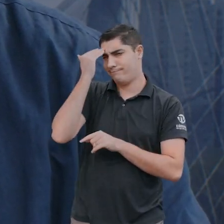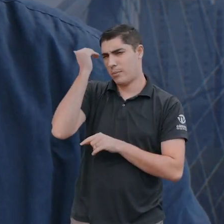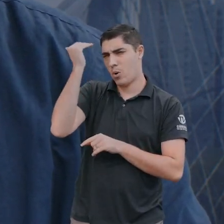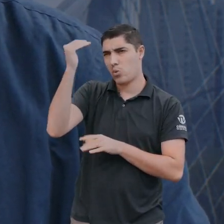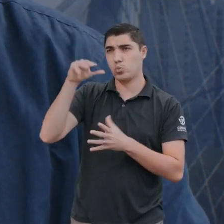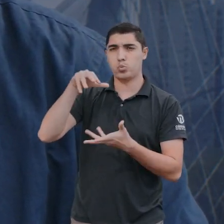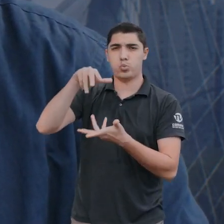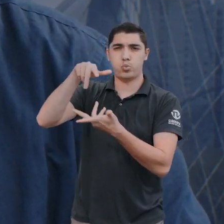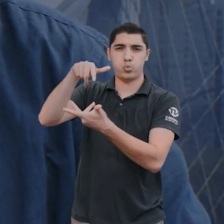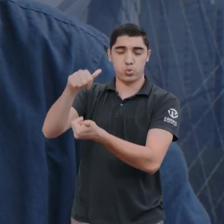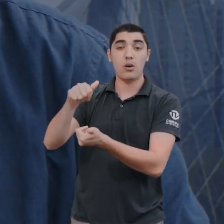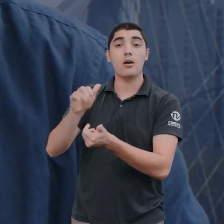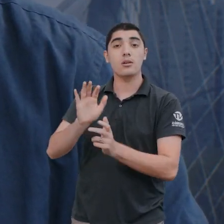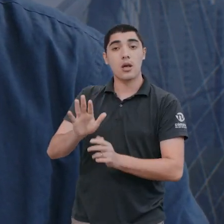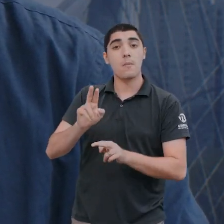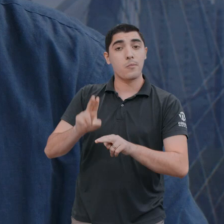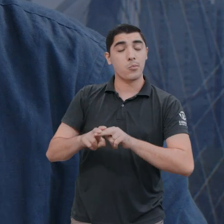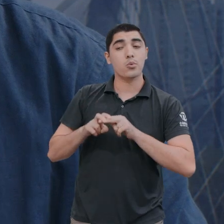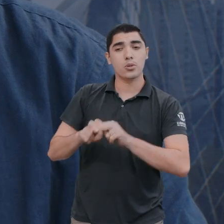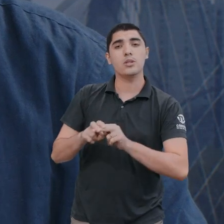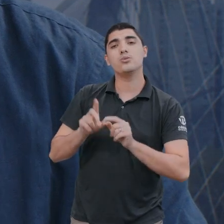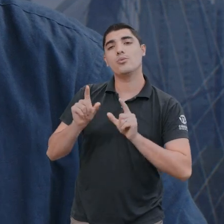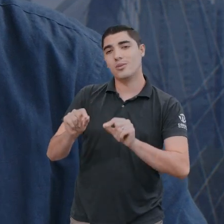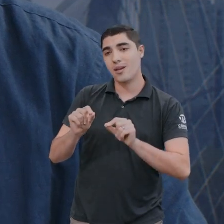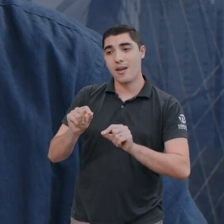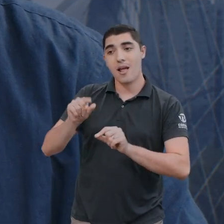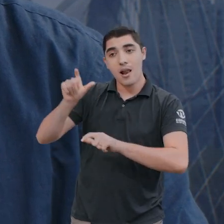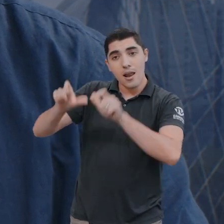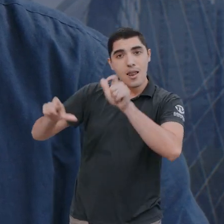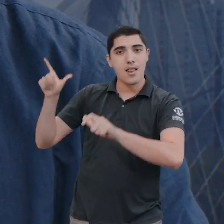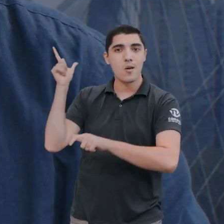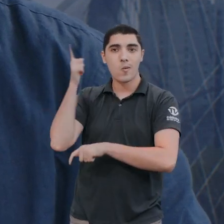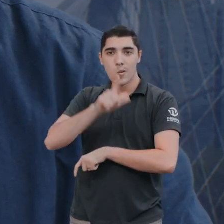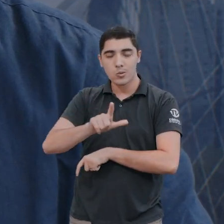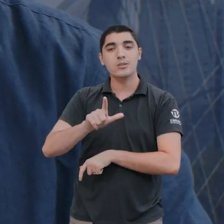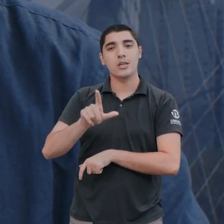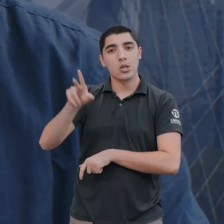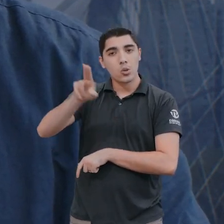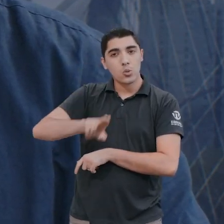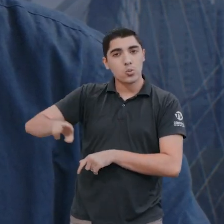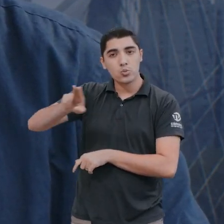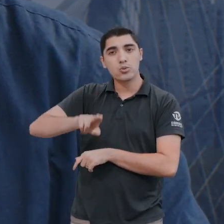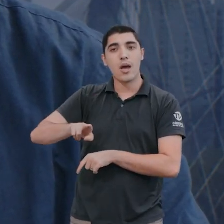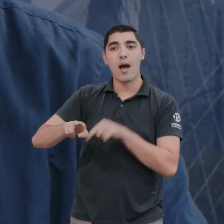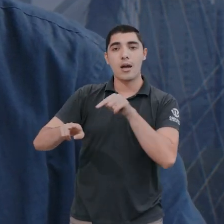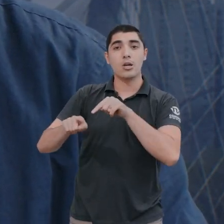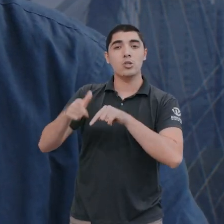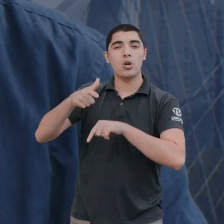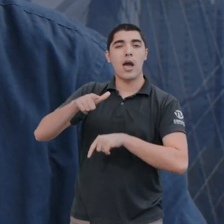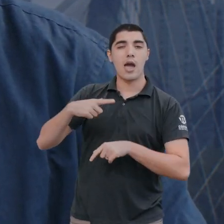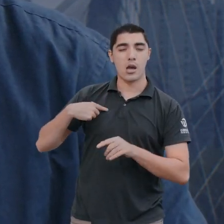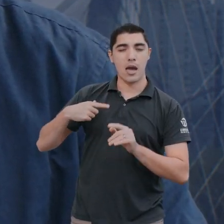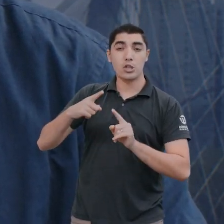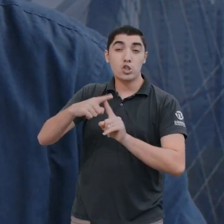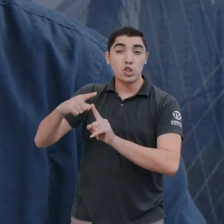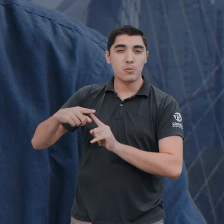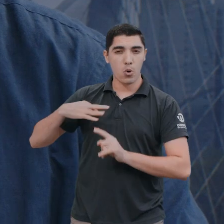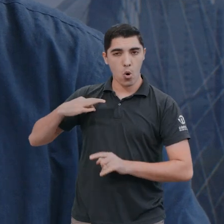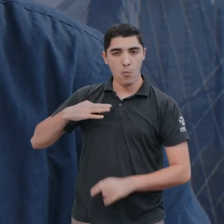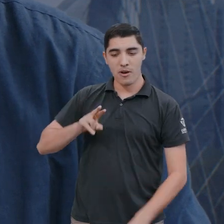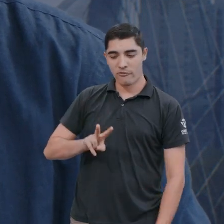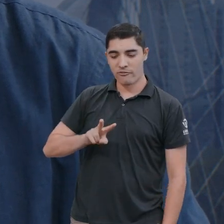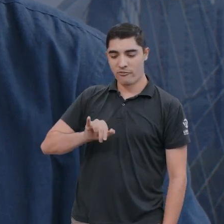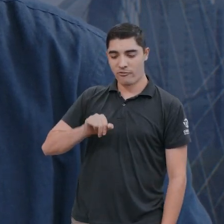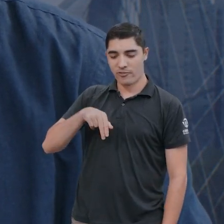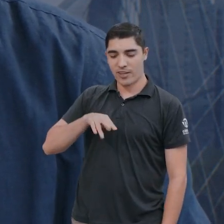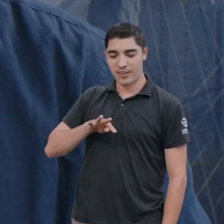mundialmente, que criou uma vertical que é justamente para que eles consigam reutilizar peças vintage da coleção deles. Então,